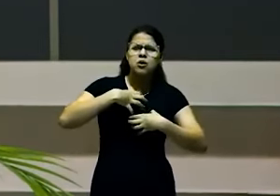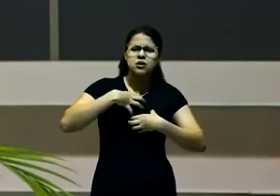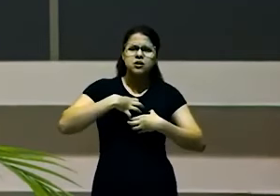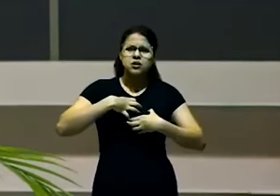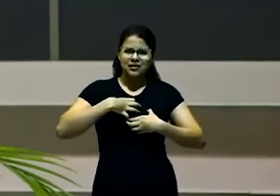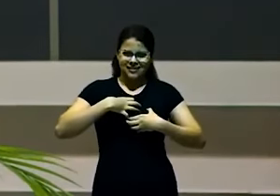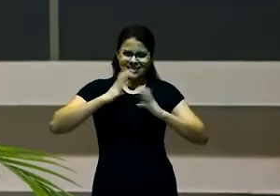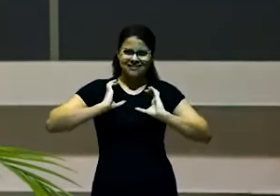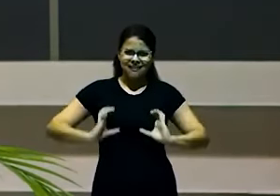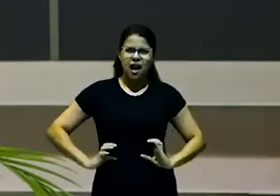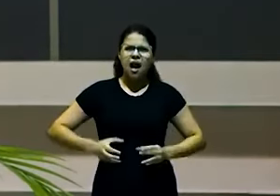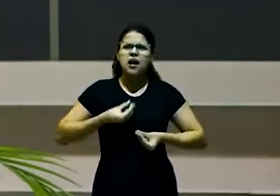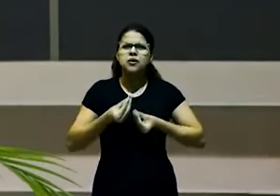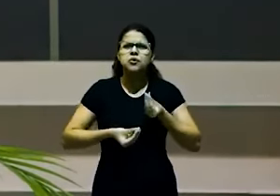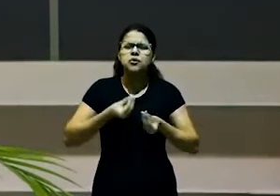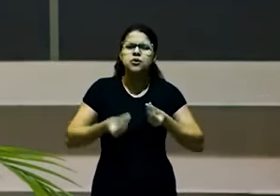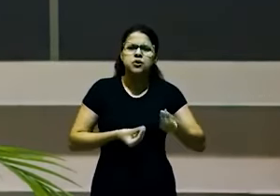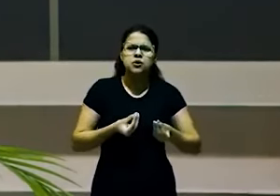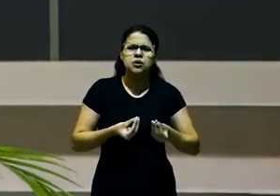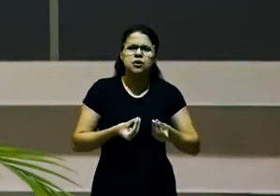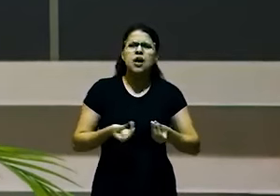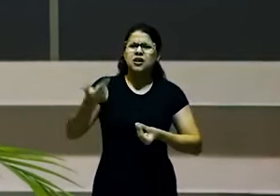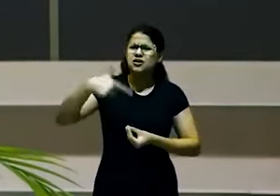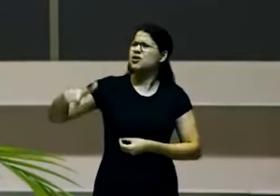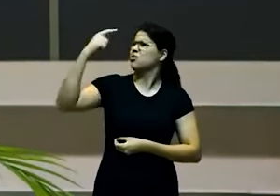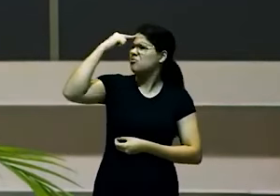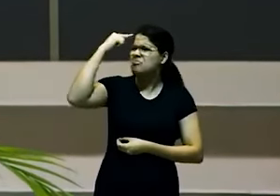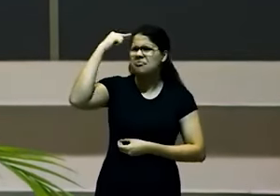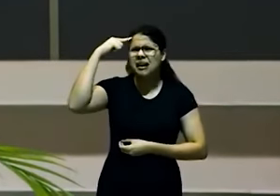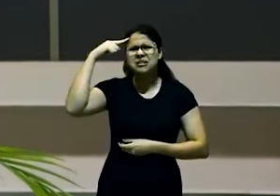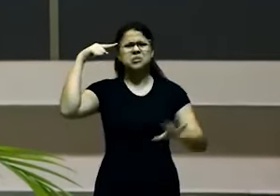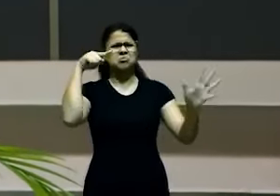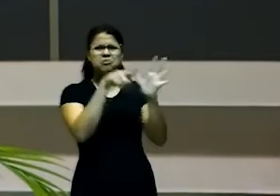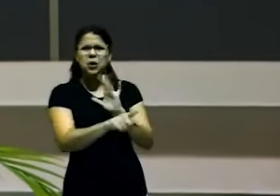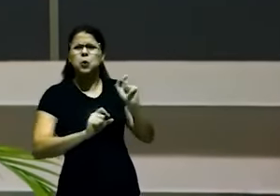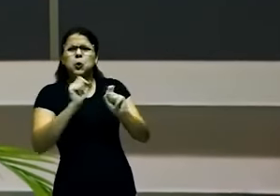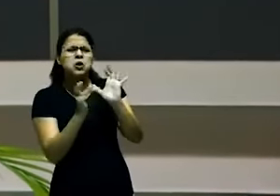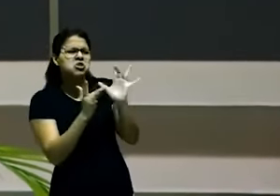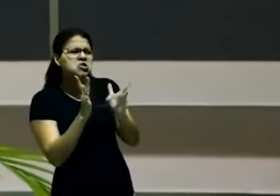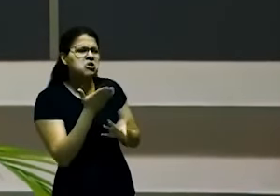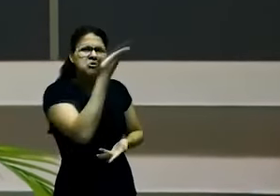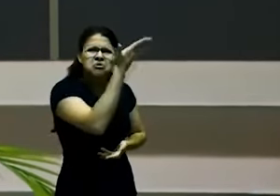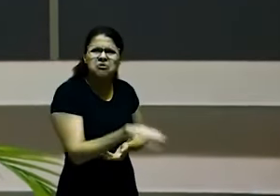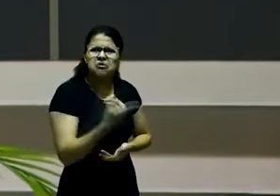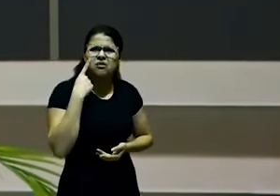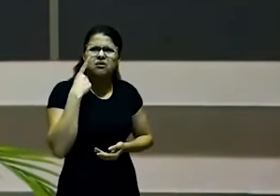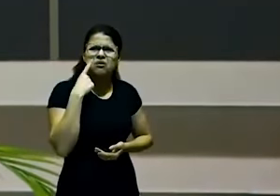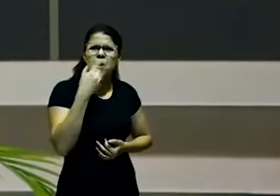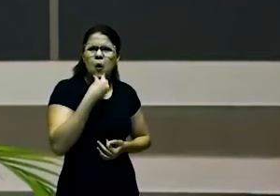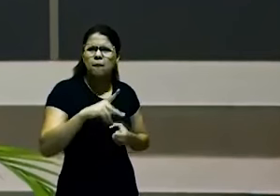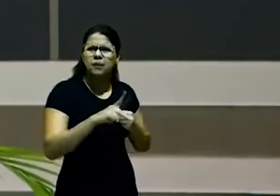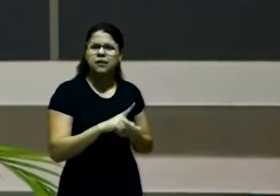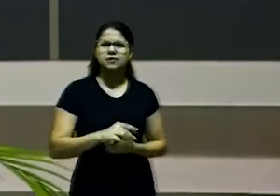fazemos novamente toda hora a pergunta que foi que Jesus encontrou nesse homem a Bíblia diz que uma certa